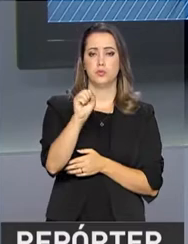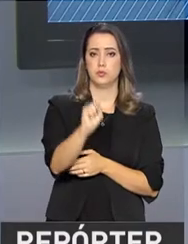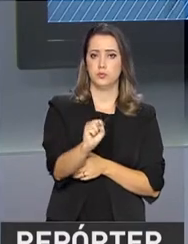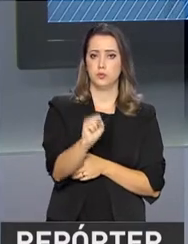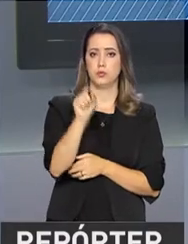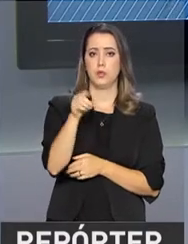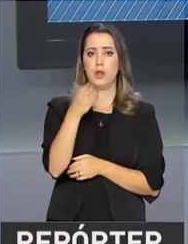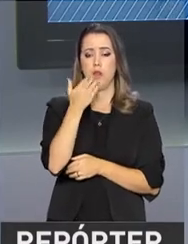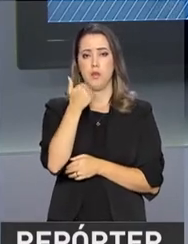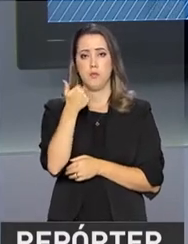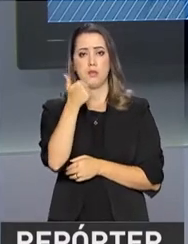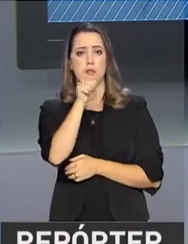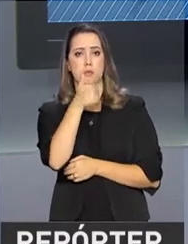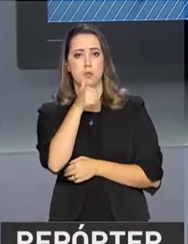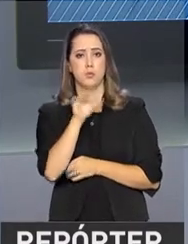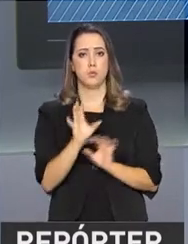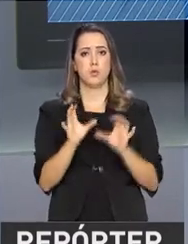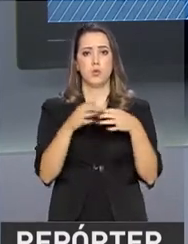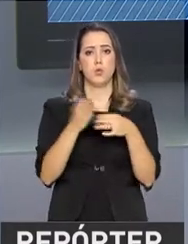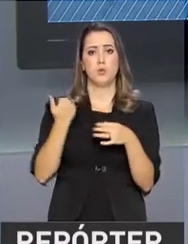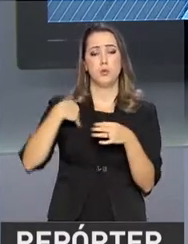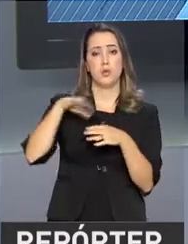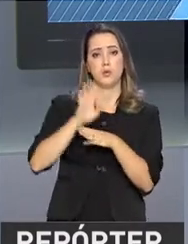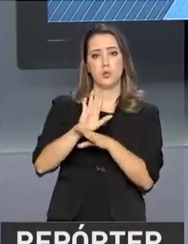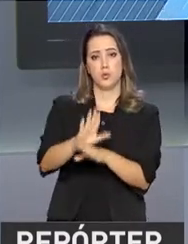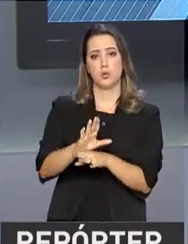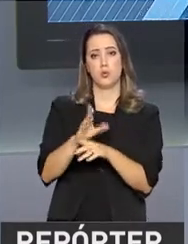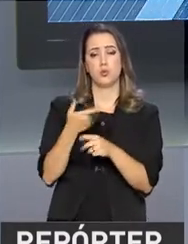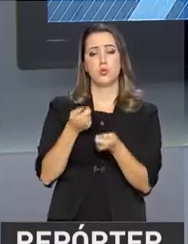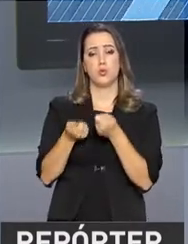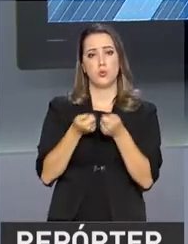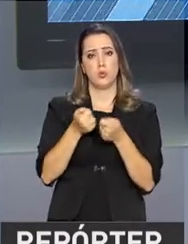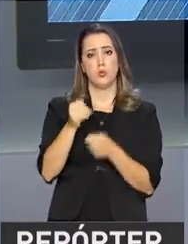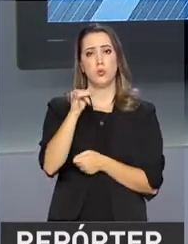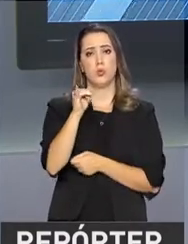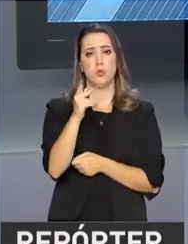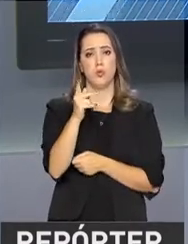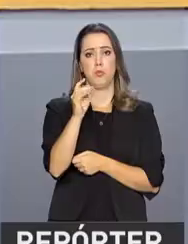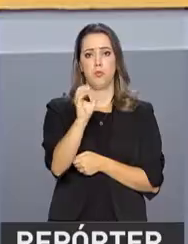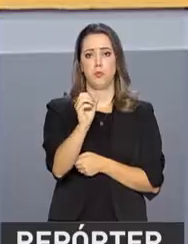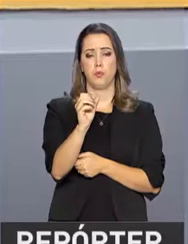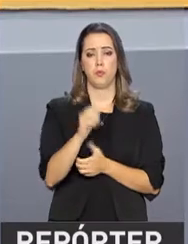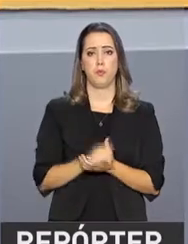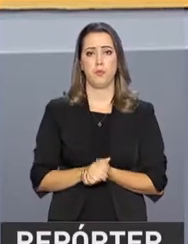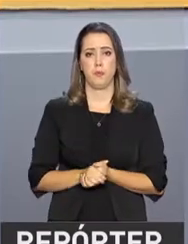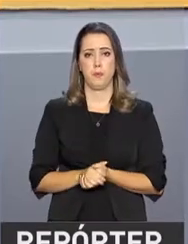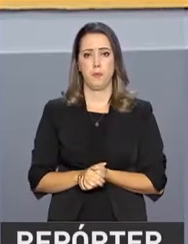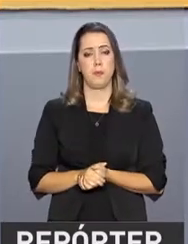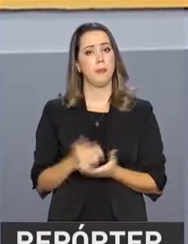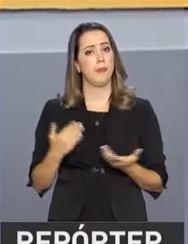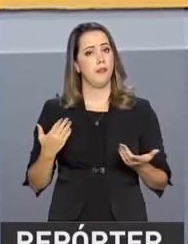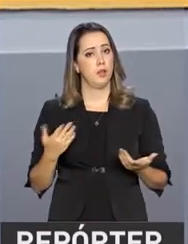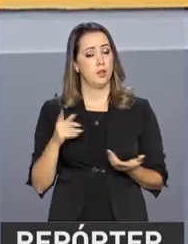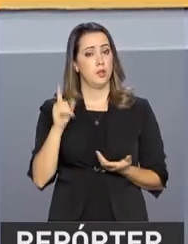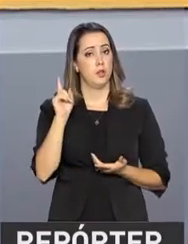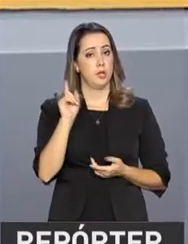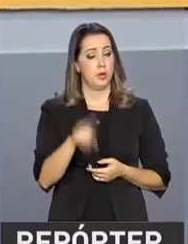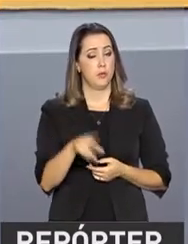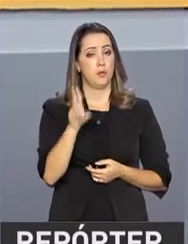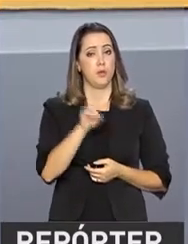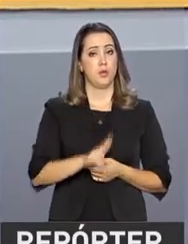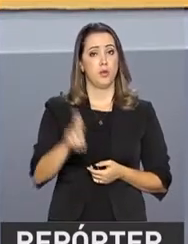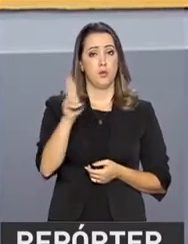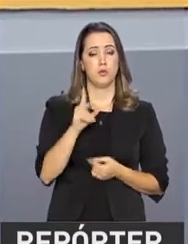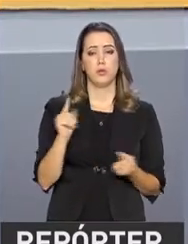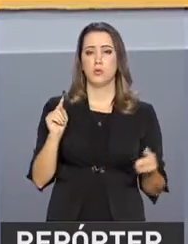alimentação e bebidas formam o grupo que mais contribuiu para conter o ipca-15 índice utilizado pelo governo no sistema